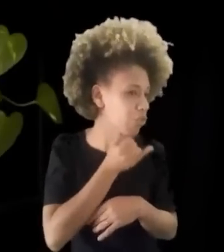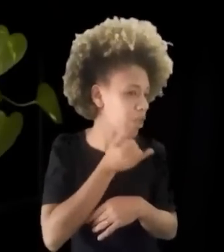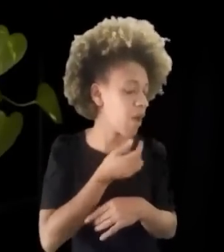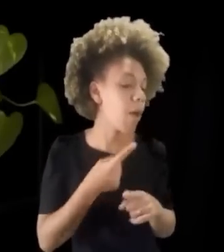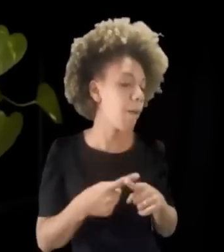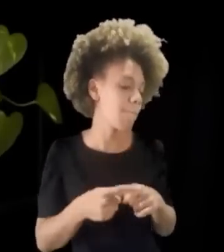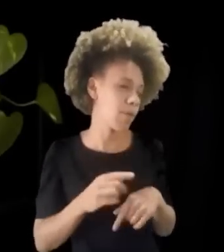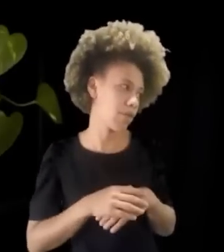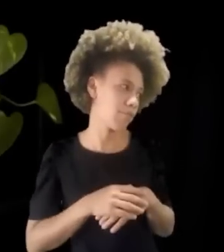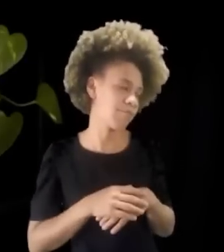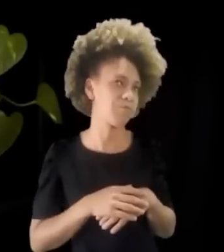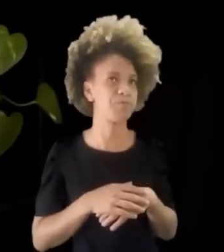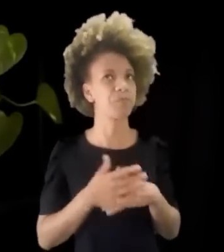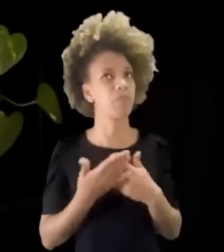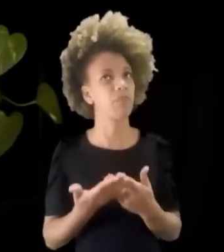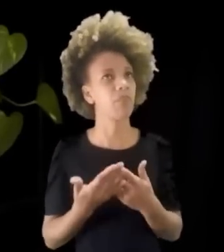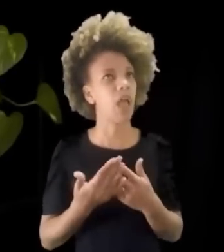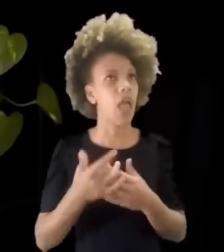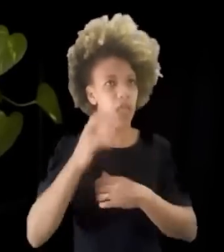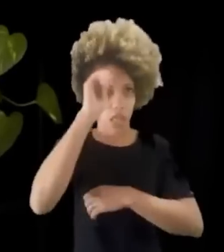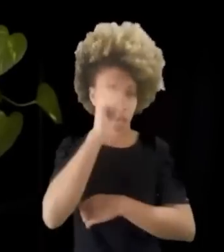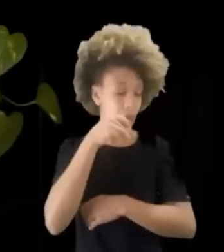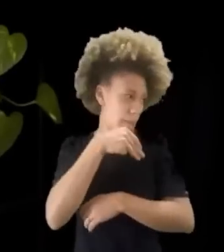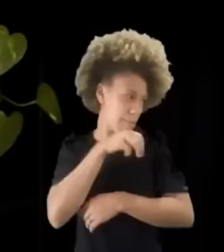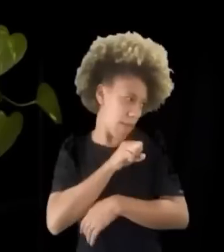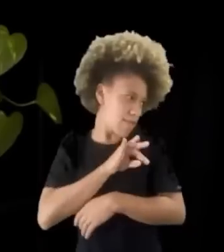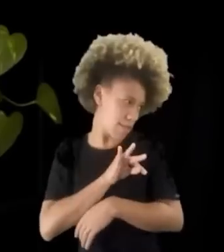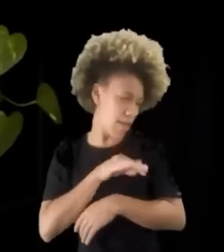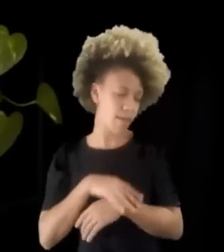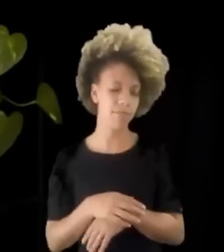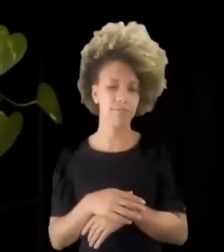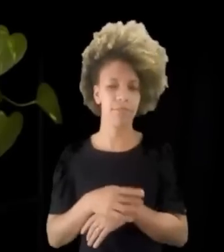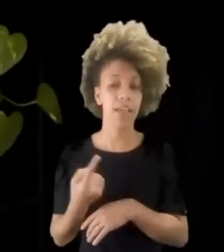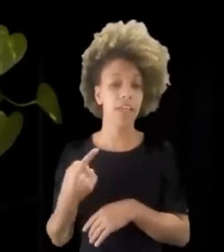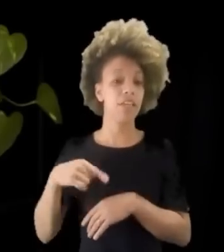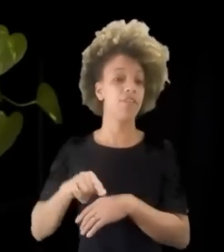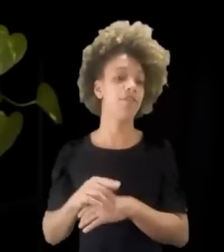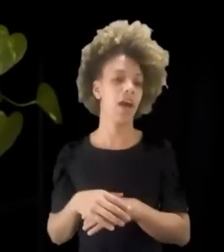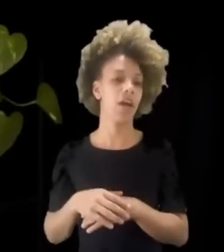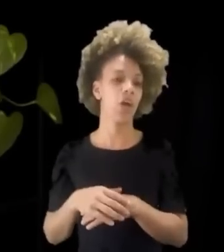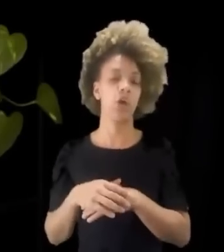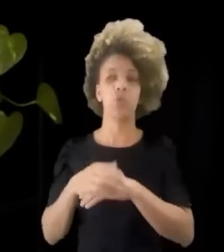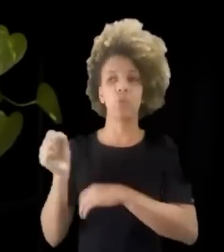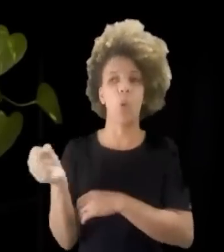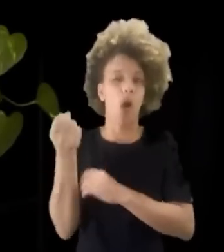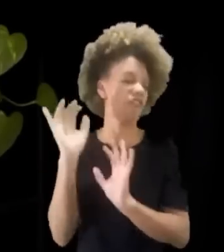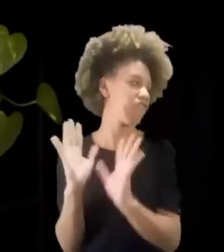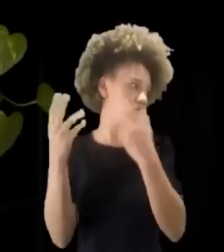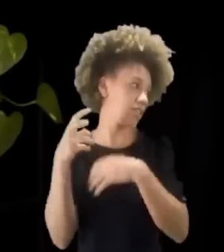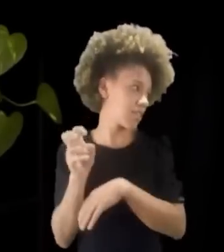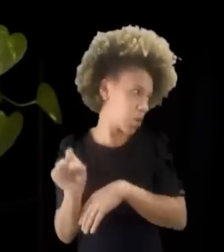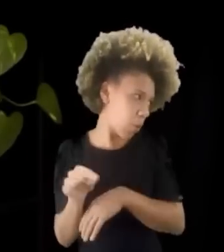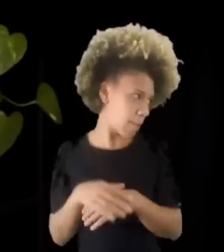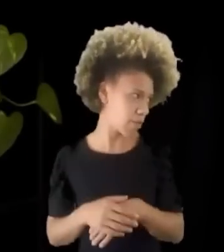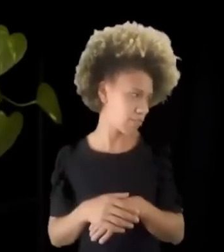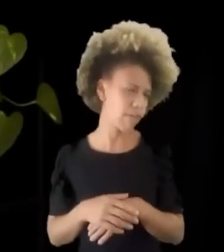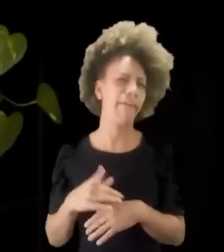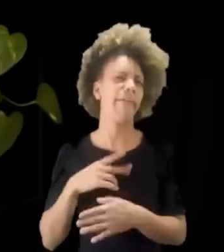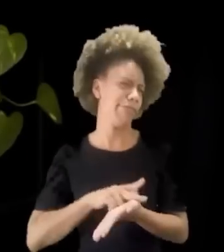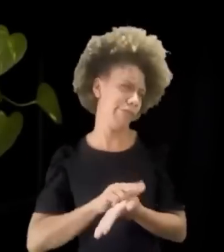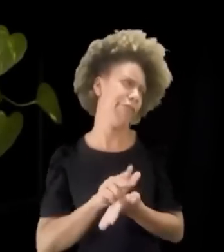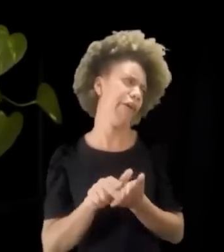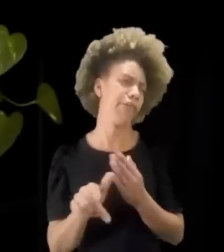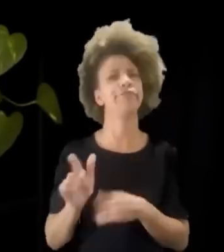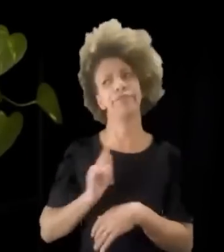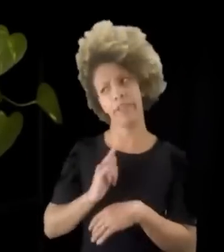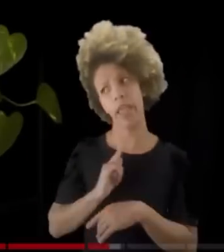ele eu chamo isso de o cara que coloca o boné do MST e vai no no camarote de cinco pau tá ligado tá cheio